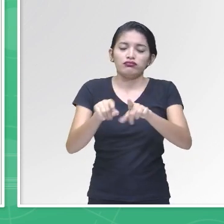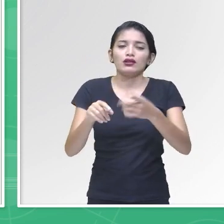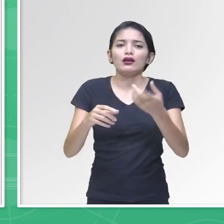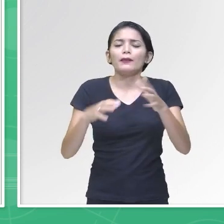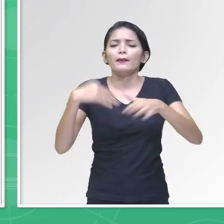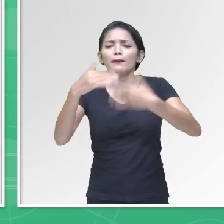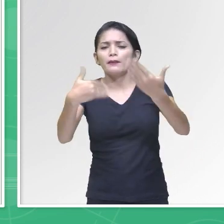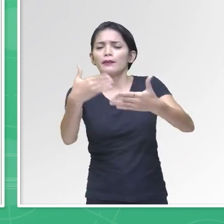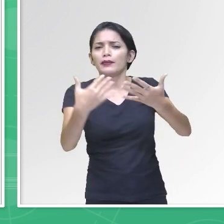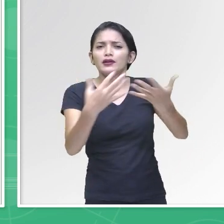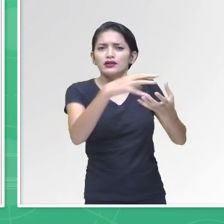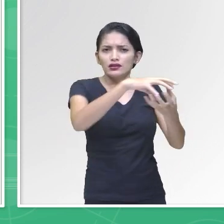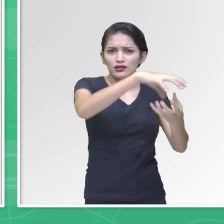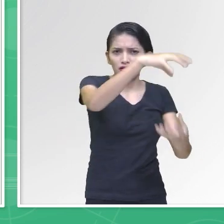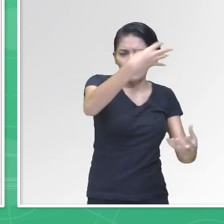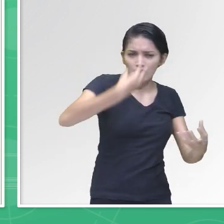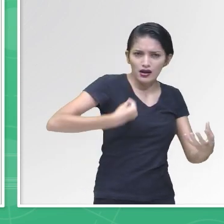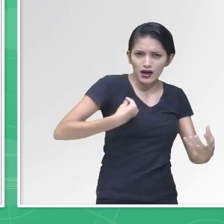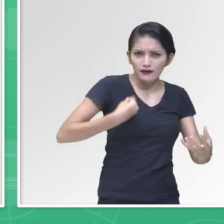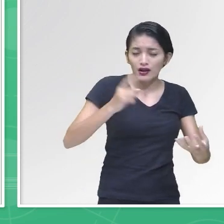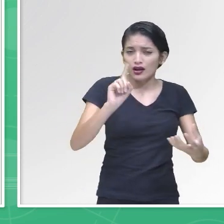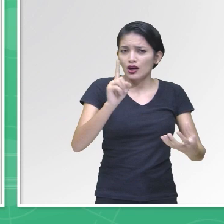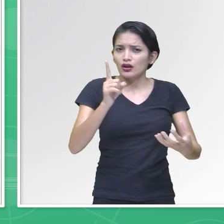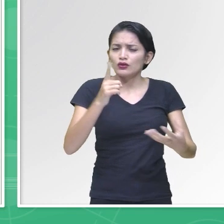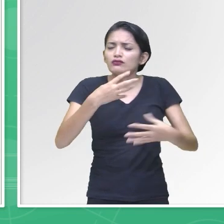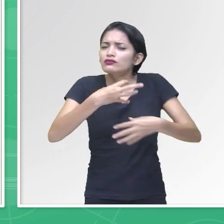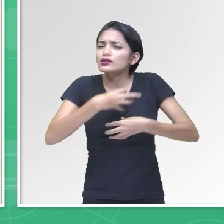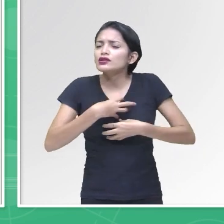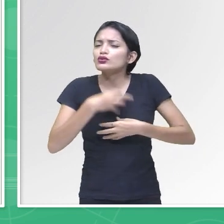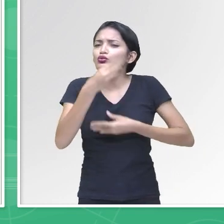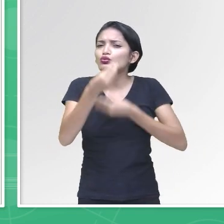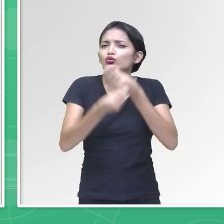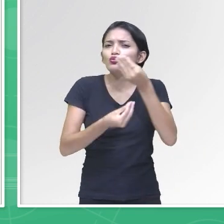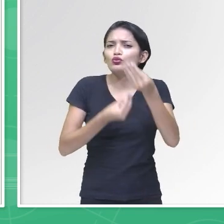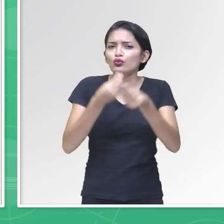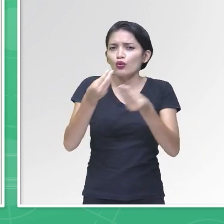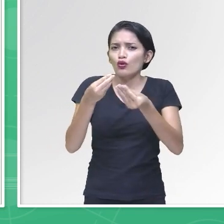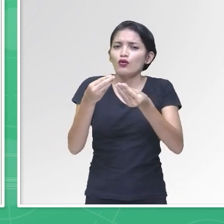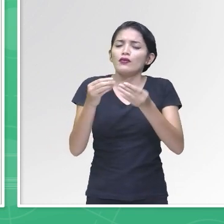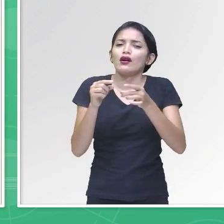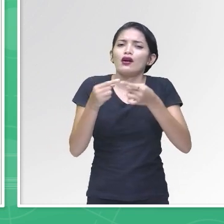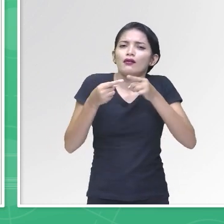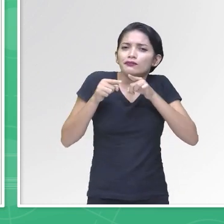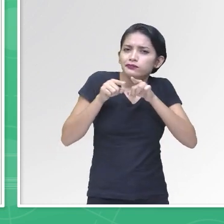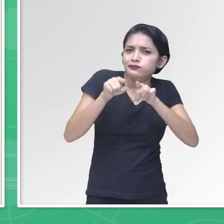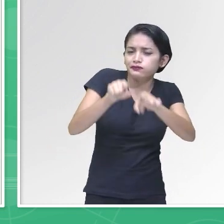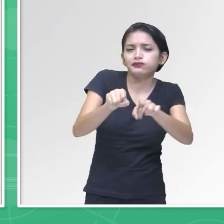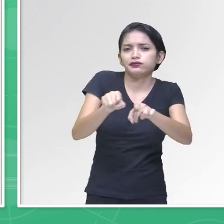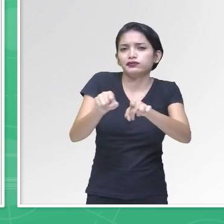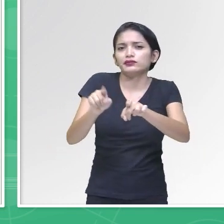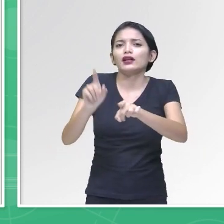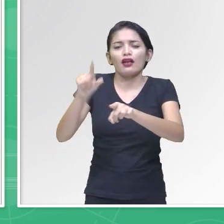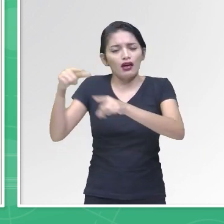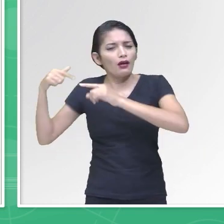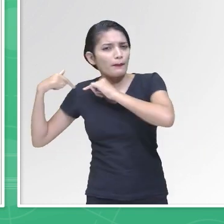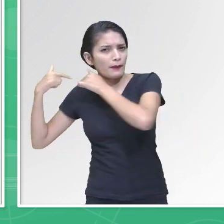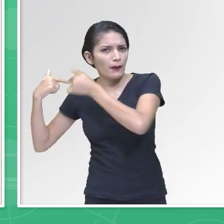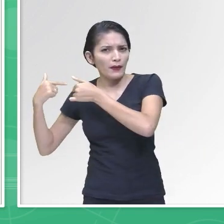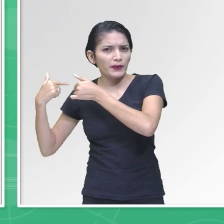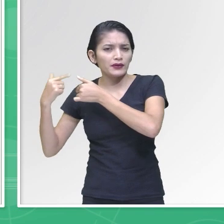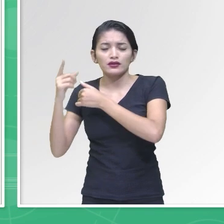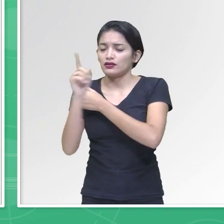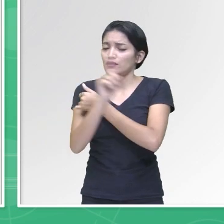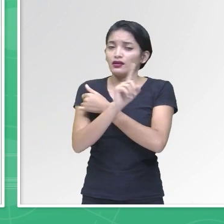adulta não é mais marcado pela linearidade do modelo tradicional, não sendo